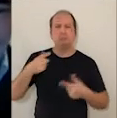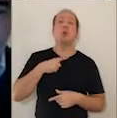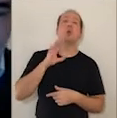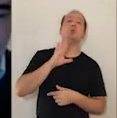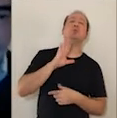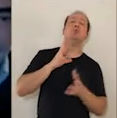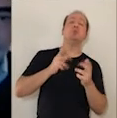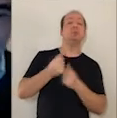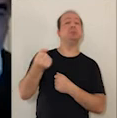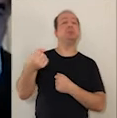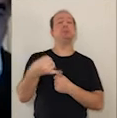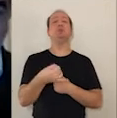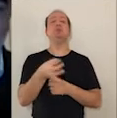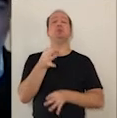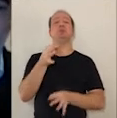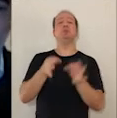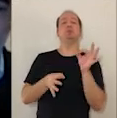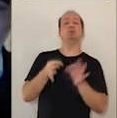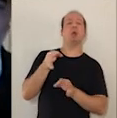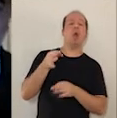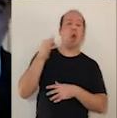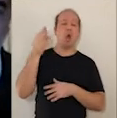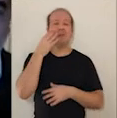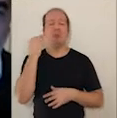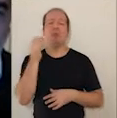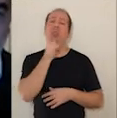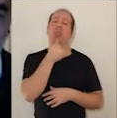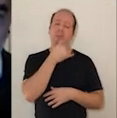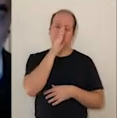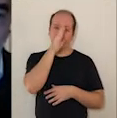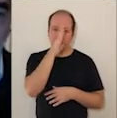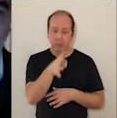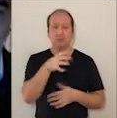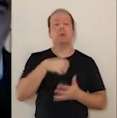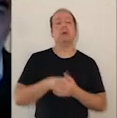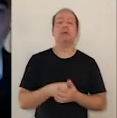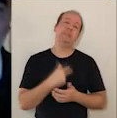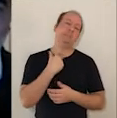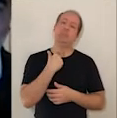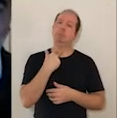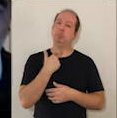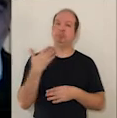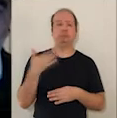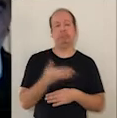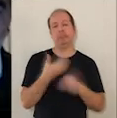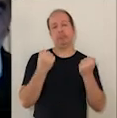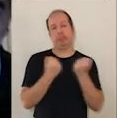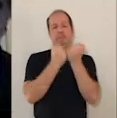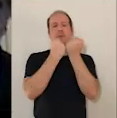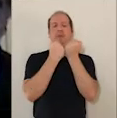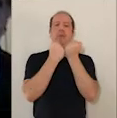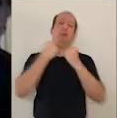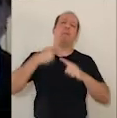Sim, Excelência. Volpone, o infeliz acusado, não pôde vir defender sua honra, pois